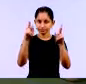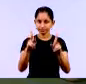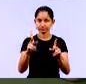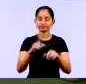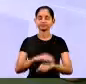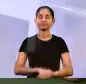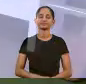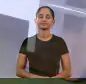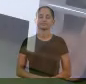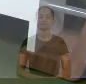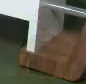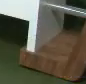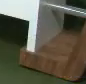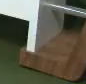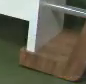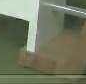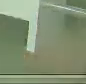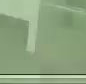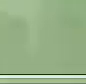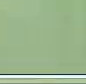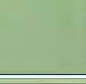tarde.